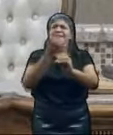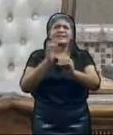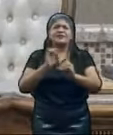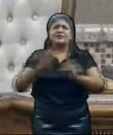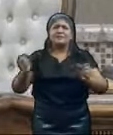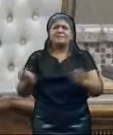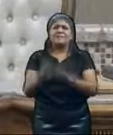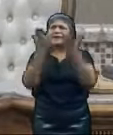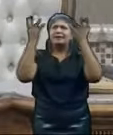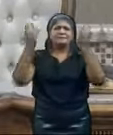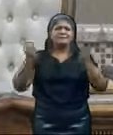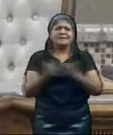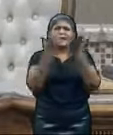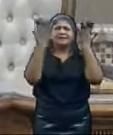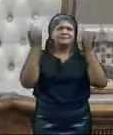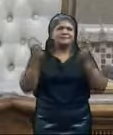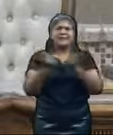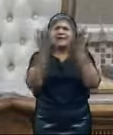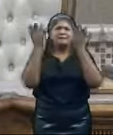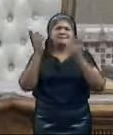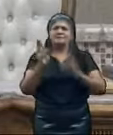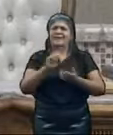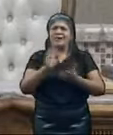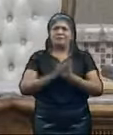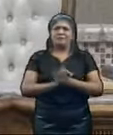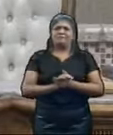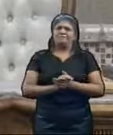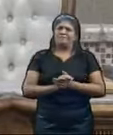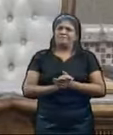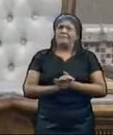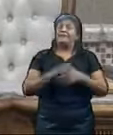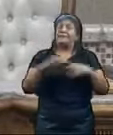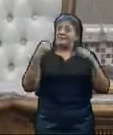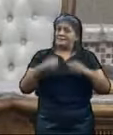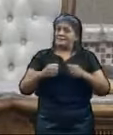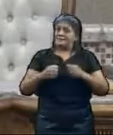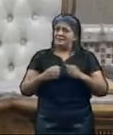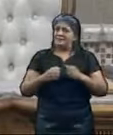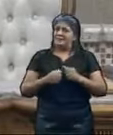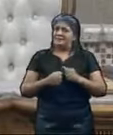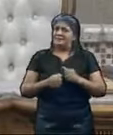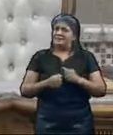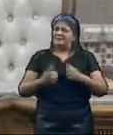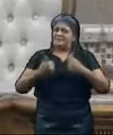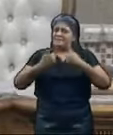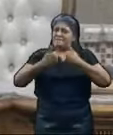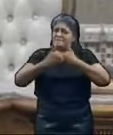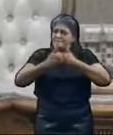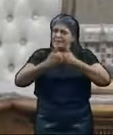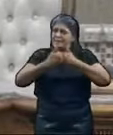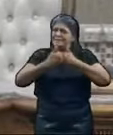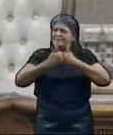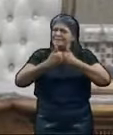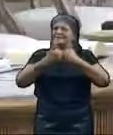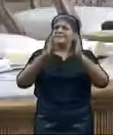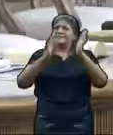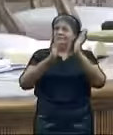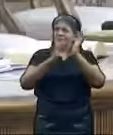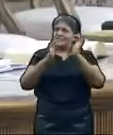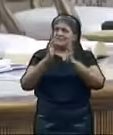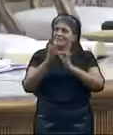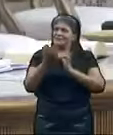dele O que é Ser Cristão crente não for porque está querendo apenas um material